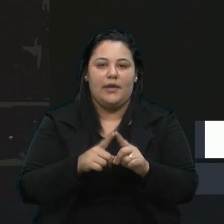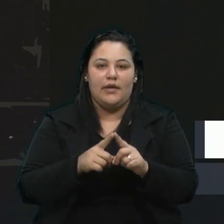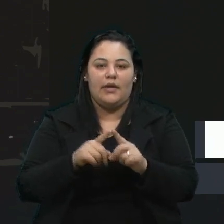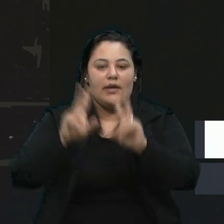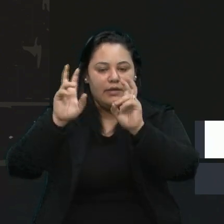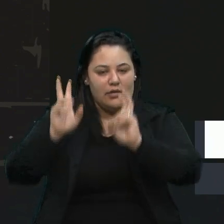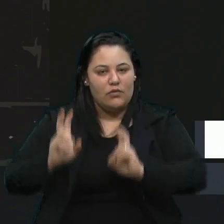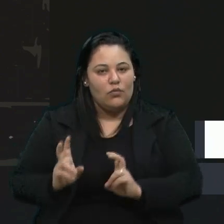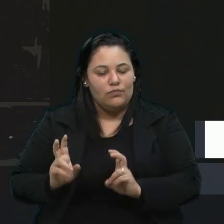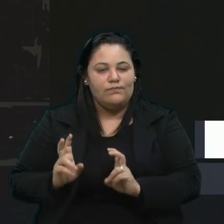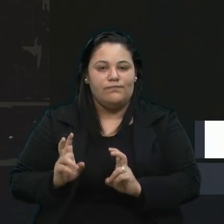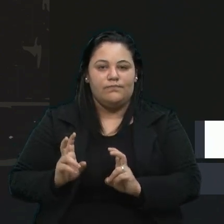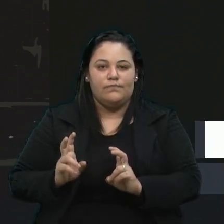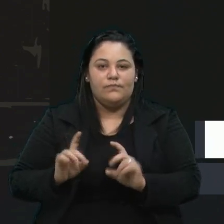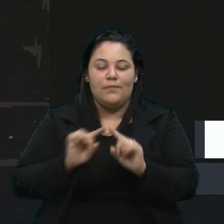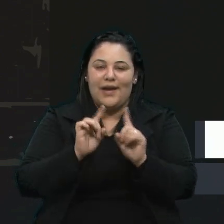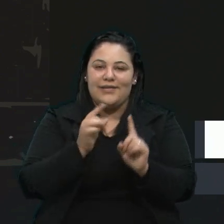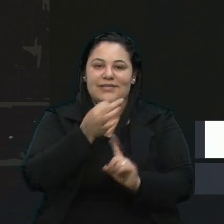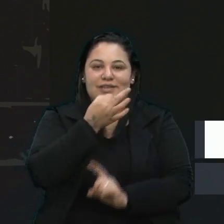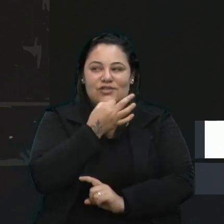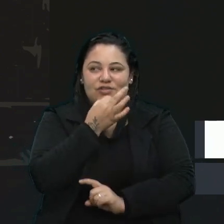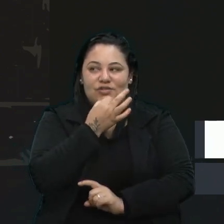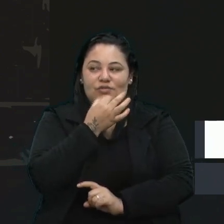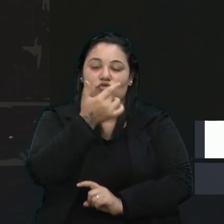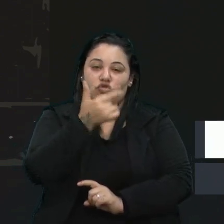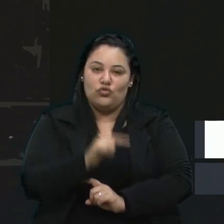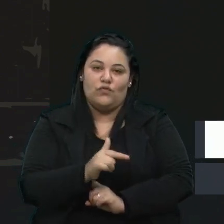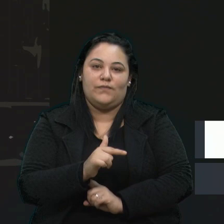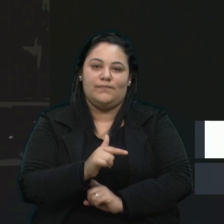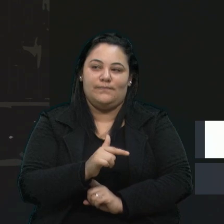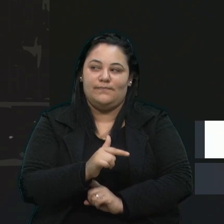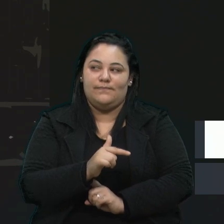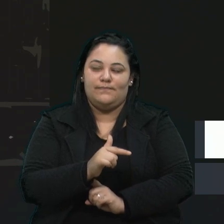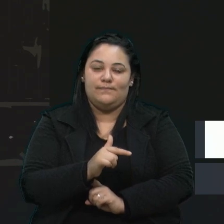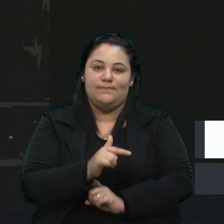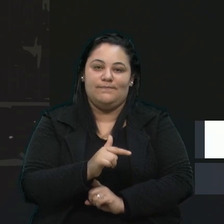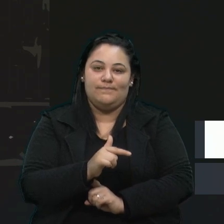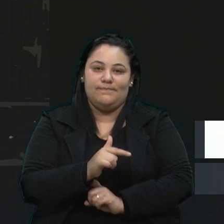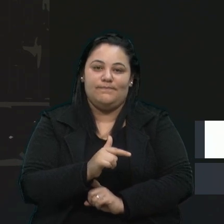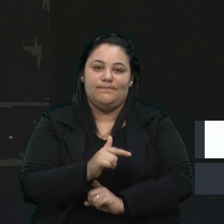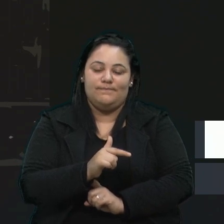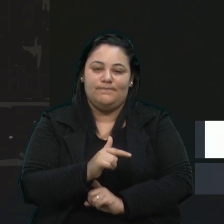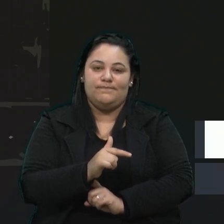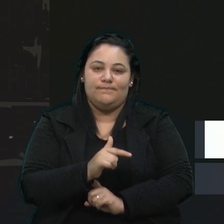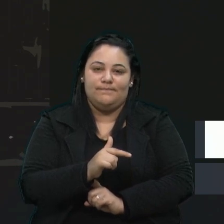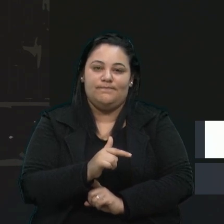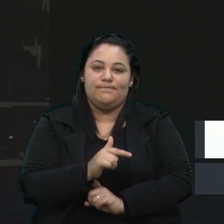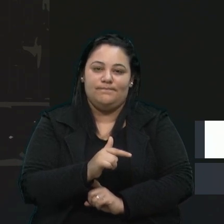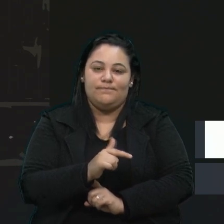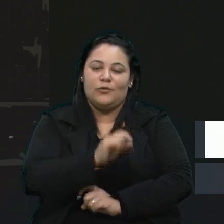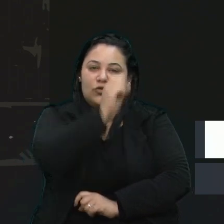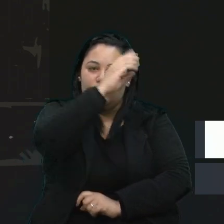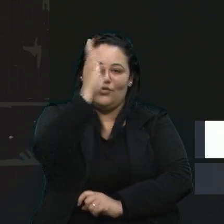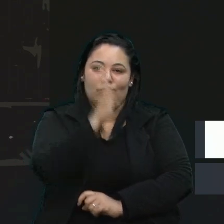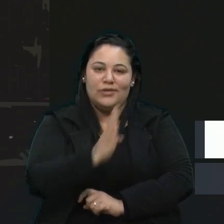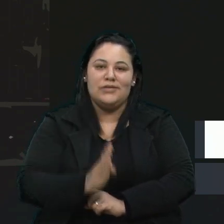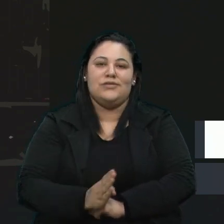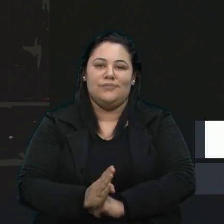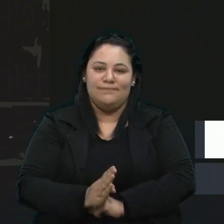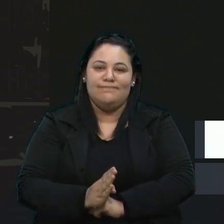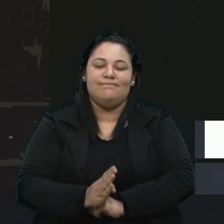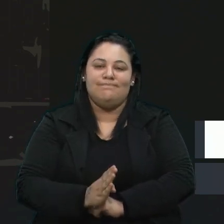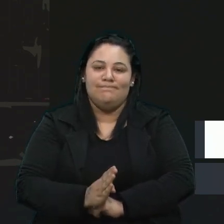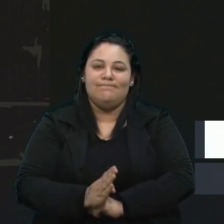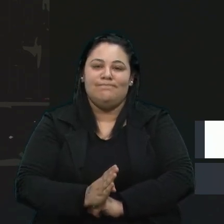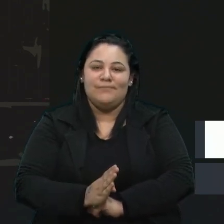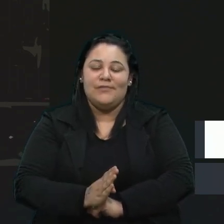assunto, mas Caxias novamente está sendo, em rede nacional, vista com maus olhos. Eu lamento